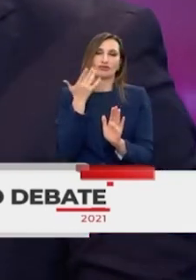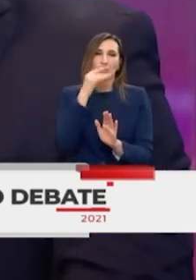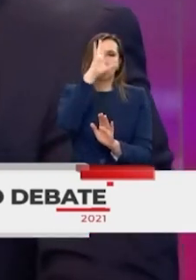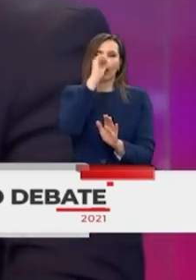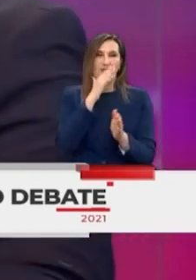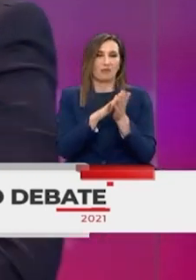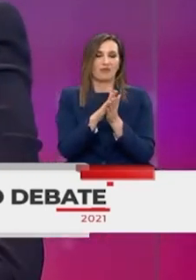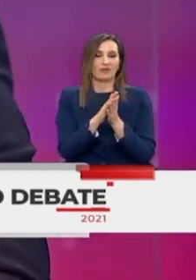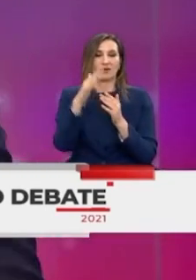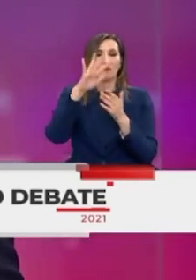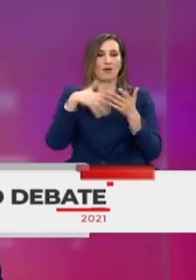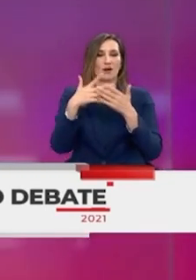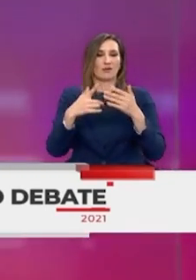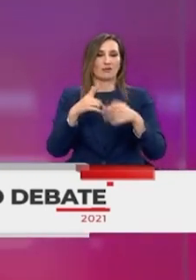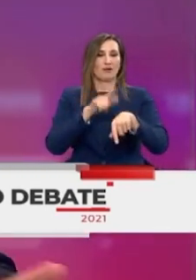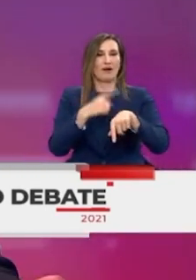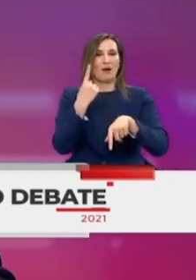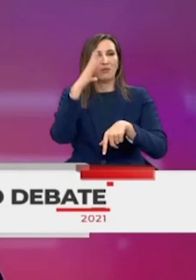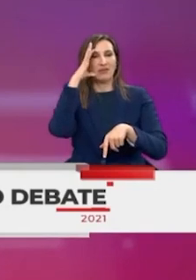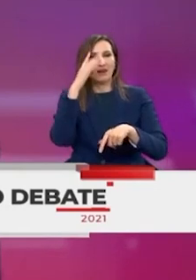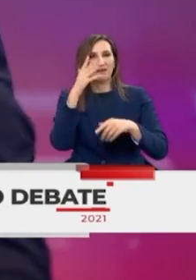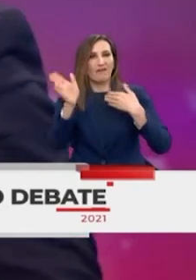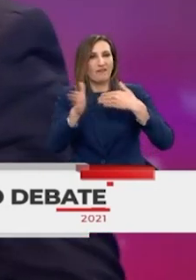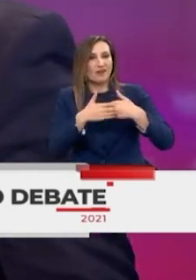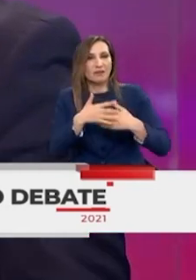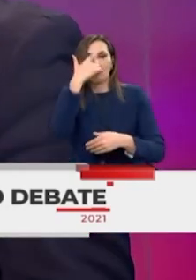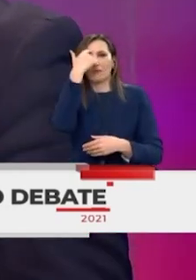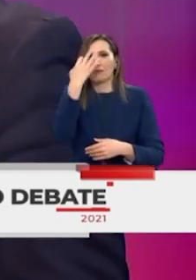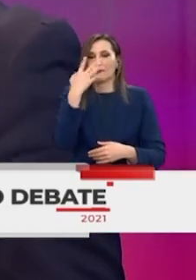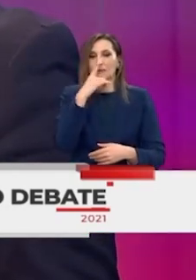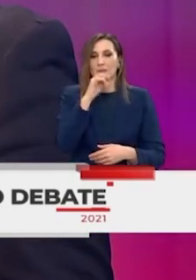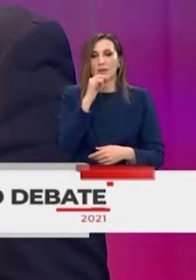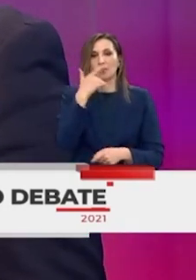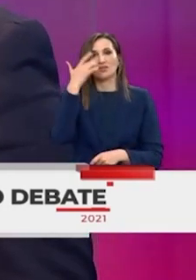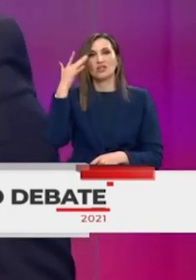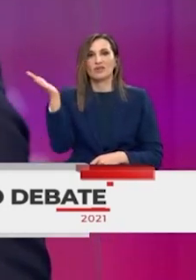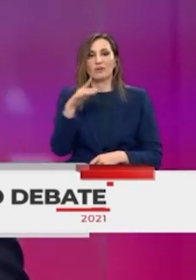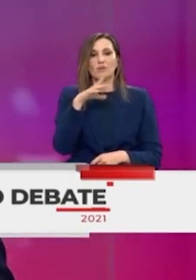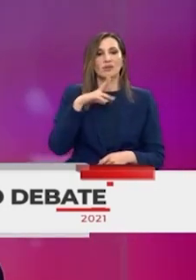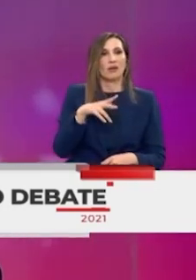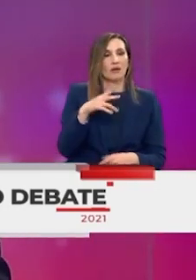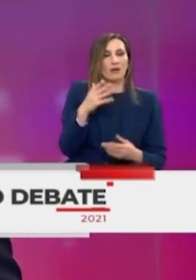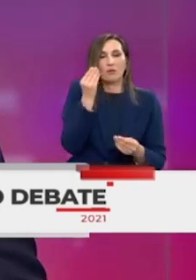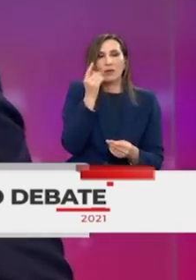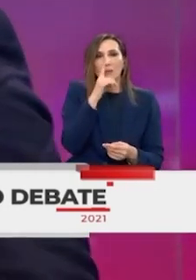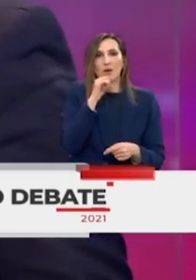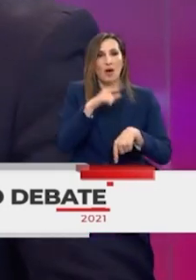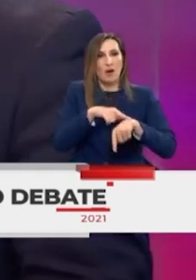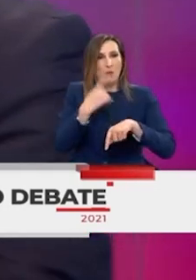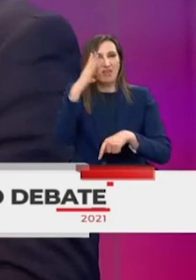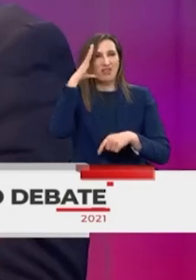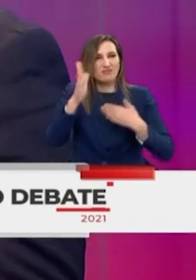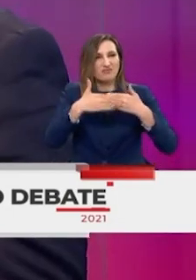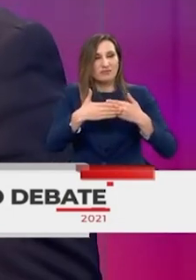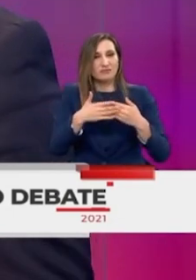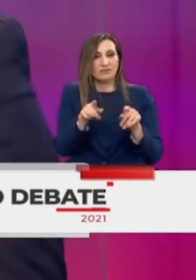dela, com horários de encerramento à 1 da tarde, que ninguém compreende, tem estrangeiros que chegam a Portugal e perguntam que loucura é esta, 1 da tarde, é o